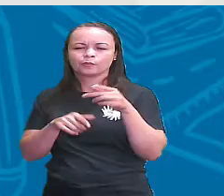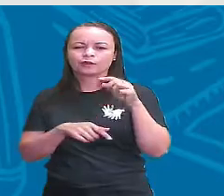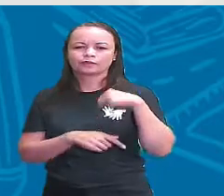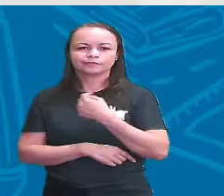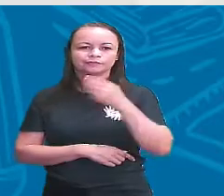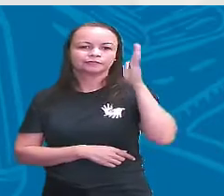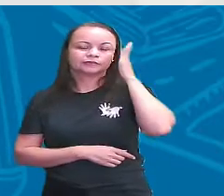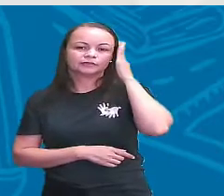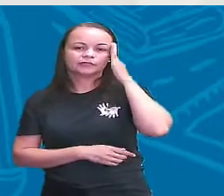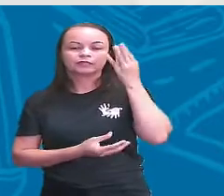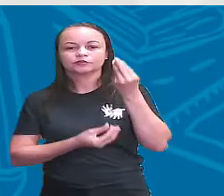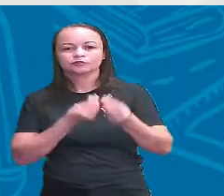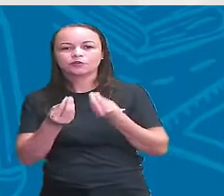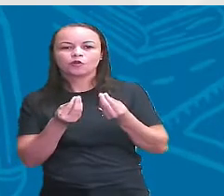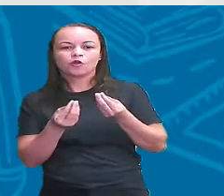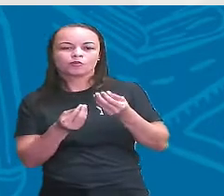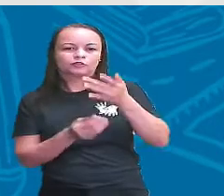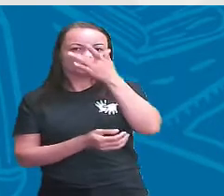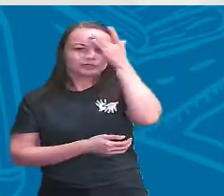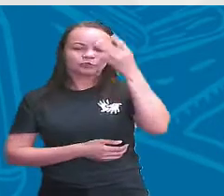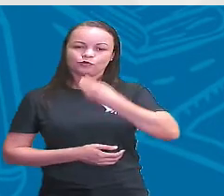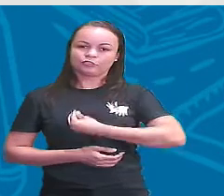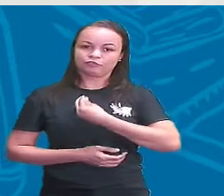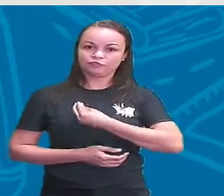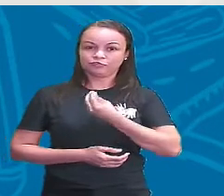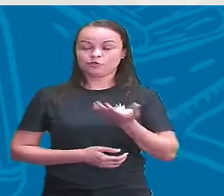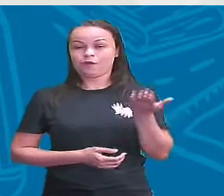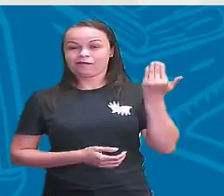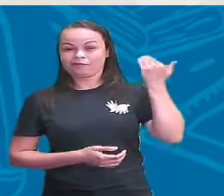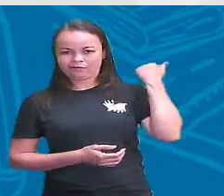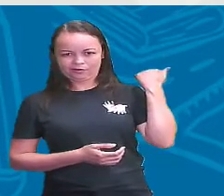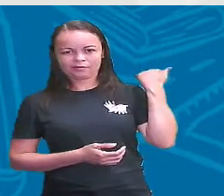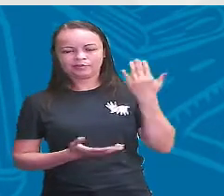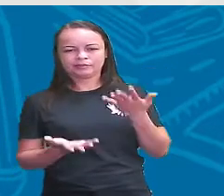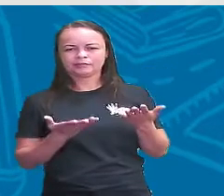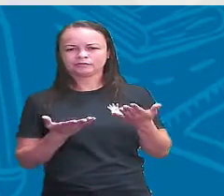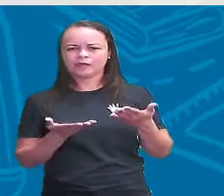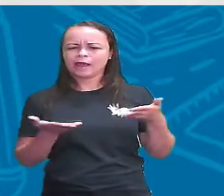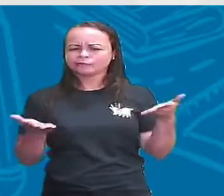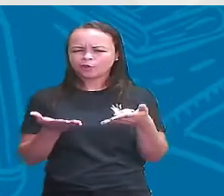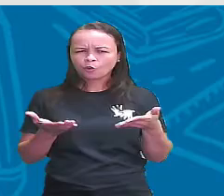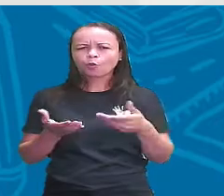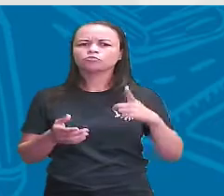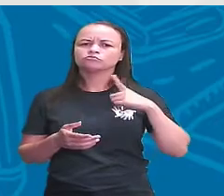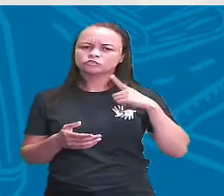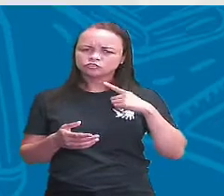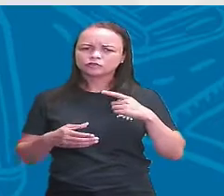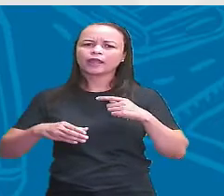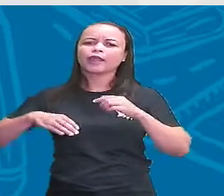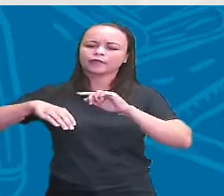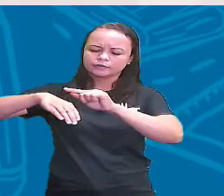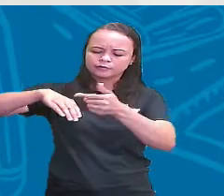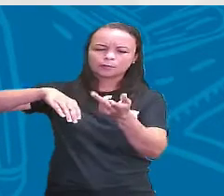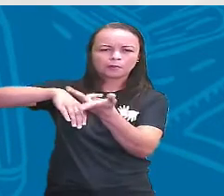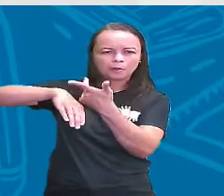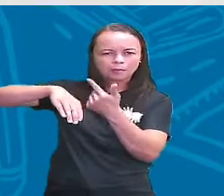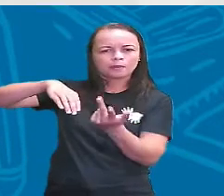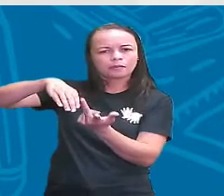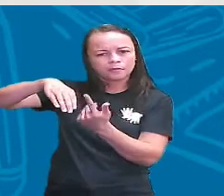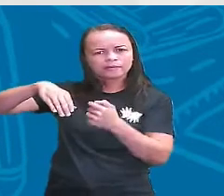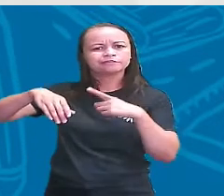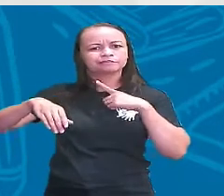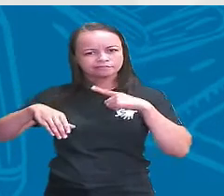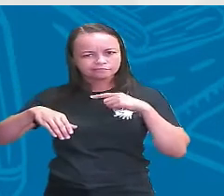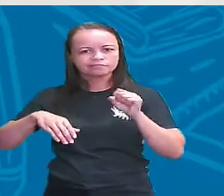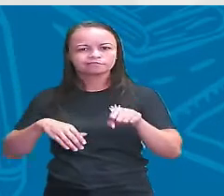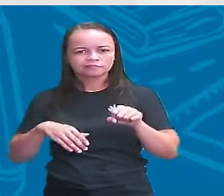entender como é que viviam os homens de antigamente, né? Até hoje, gente, existem pinturas rupestres em cavernas, certo?